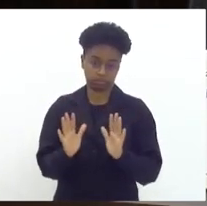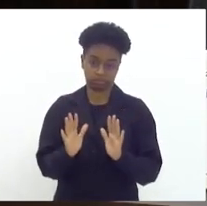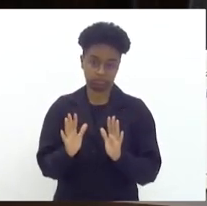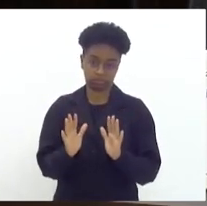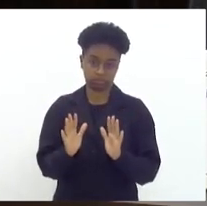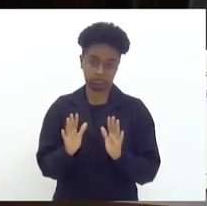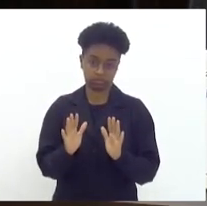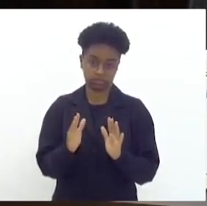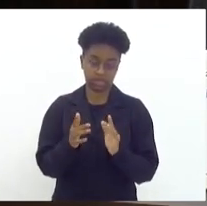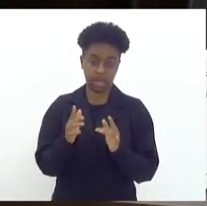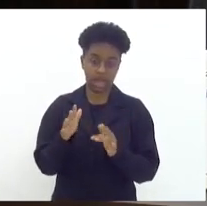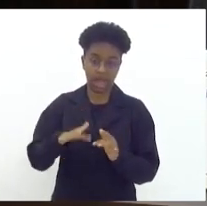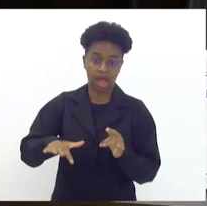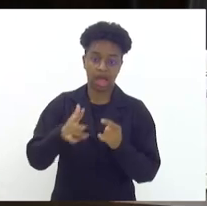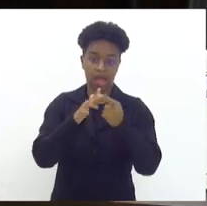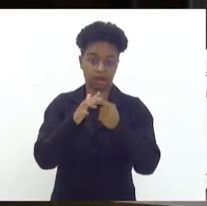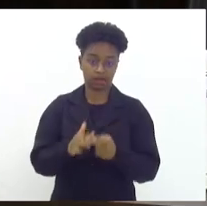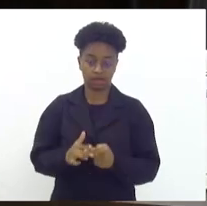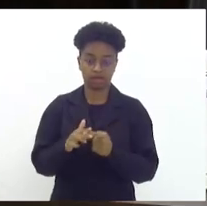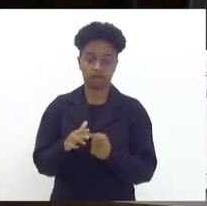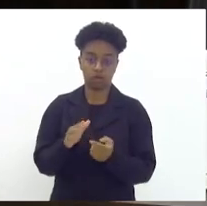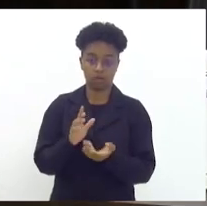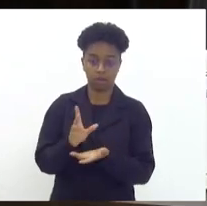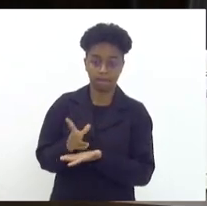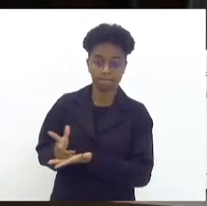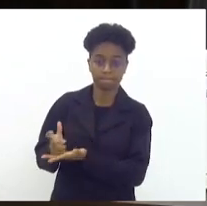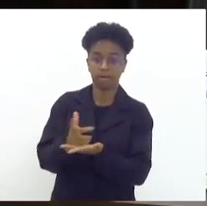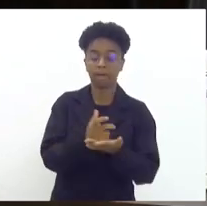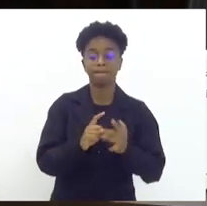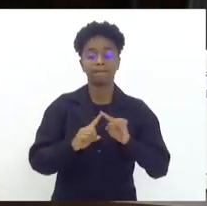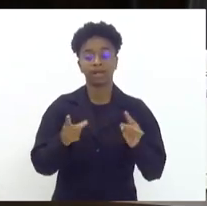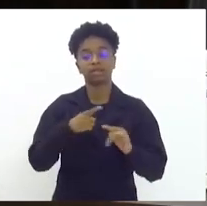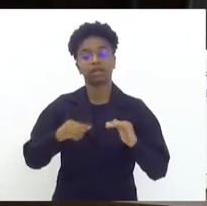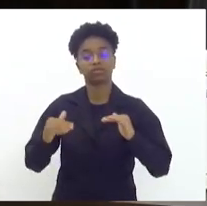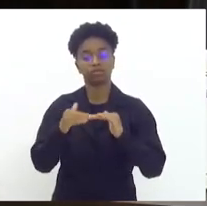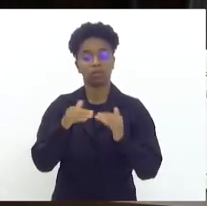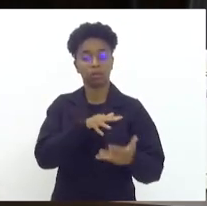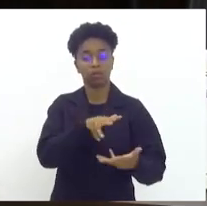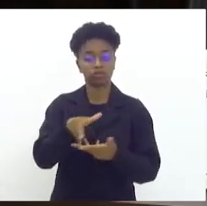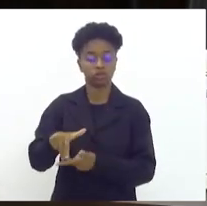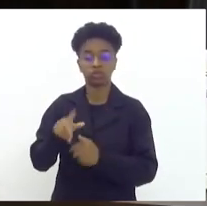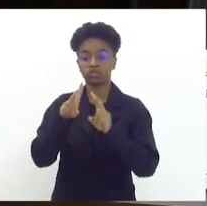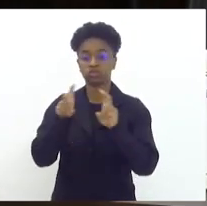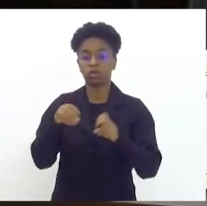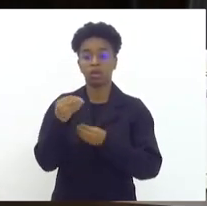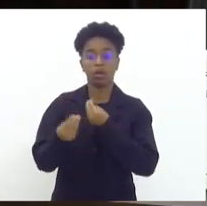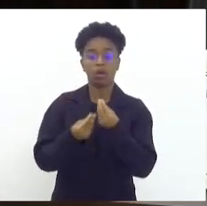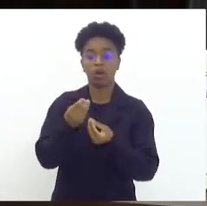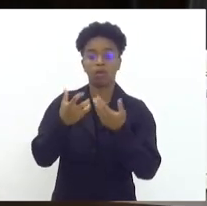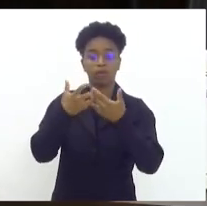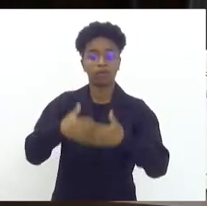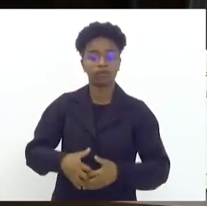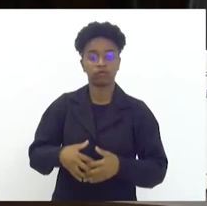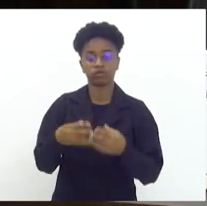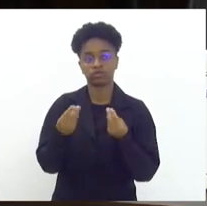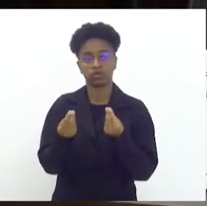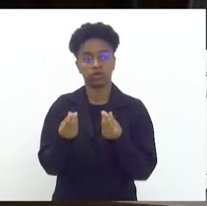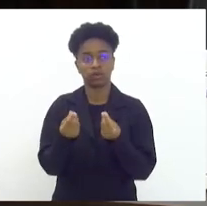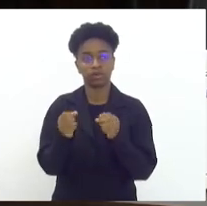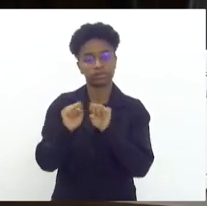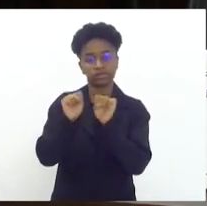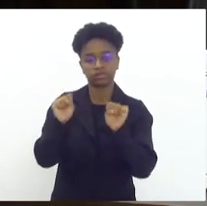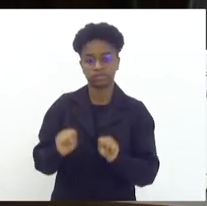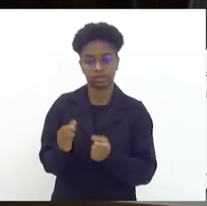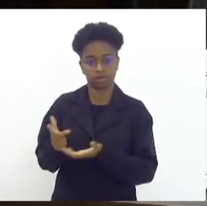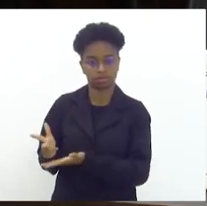numa reforma tributária mas existe um consenso mundial de como deve ser a questão de